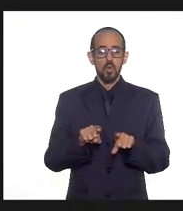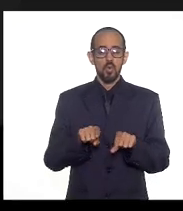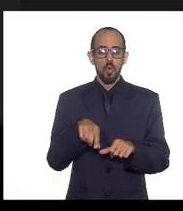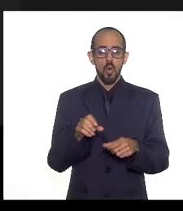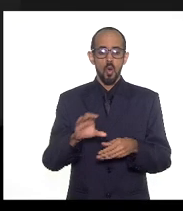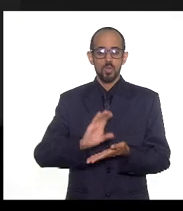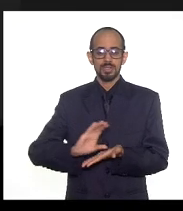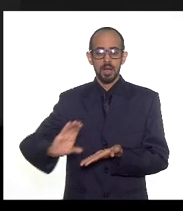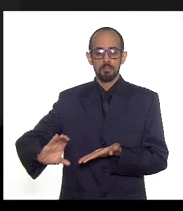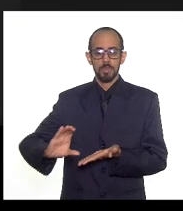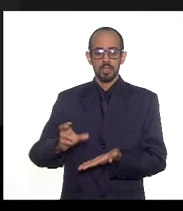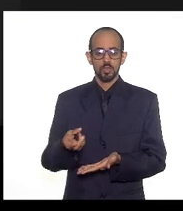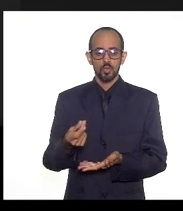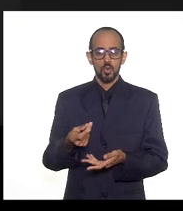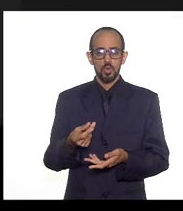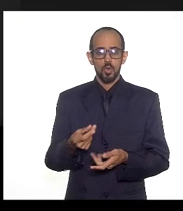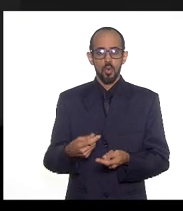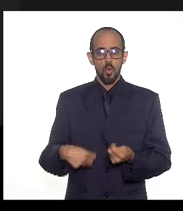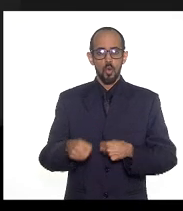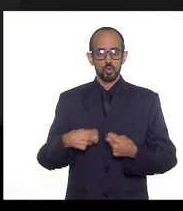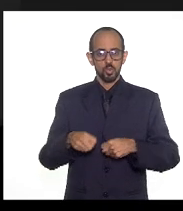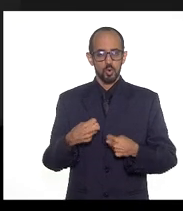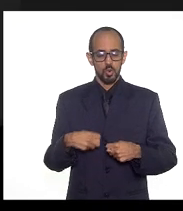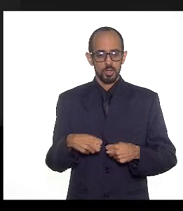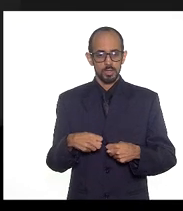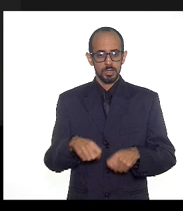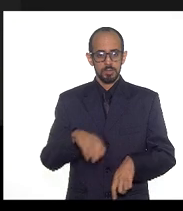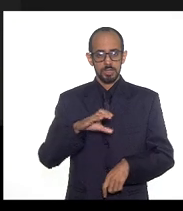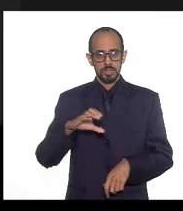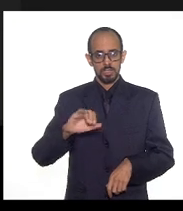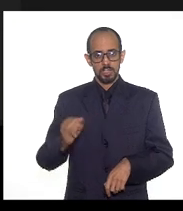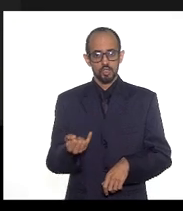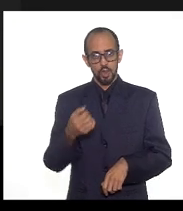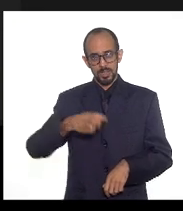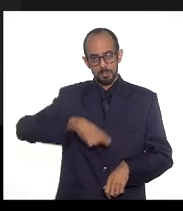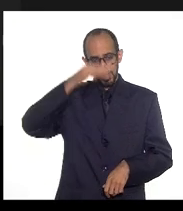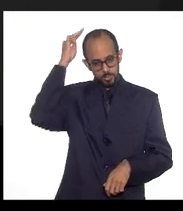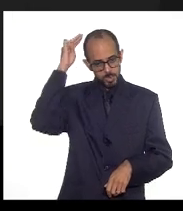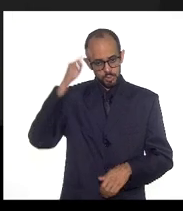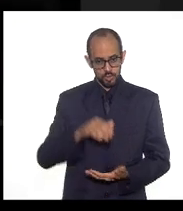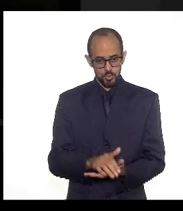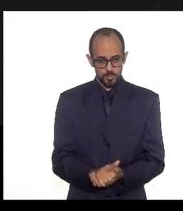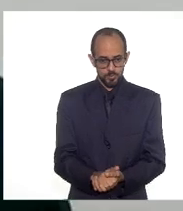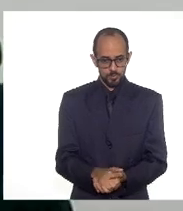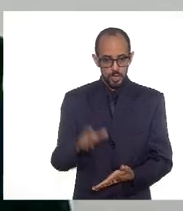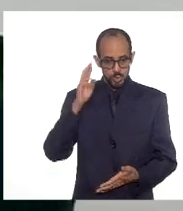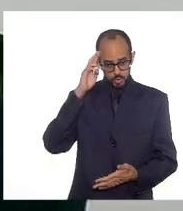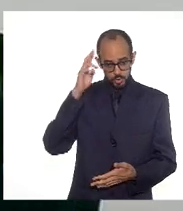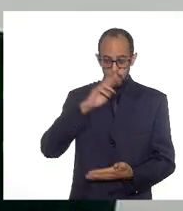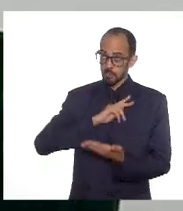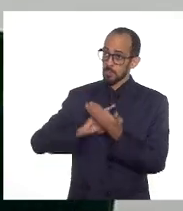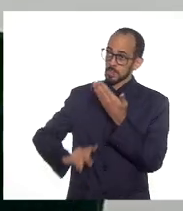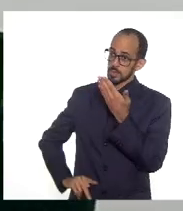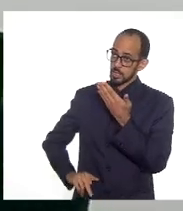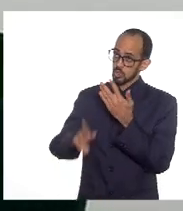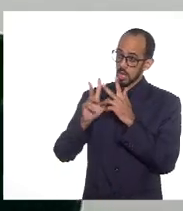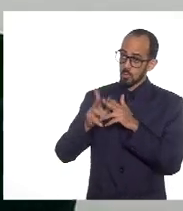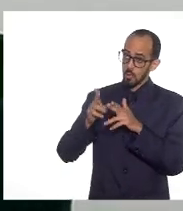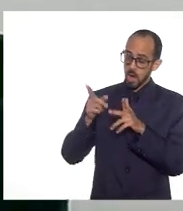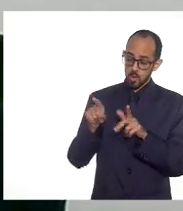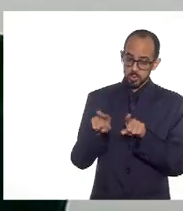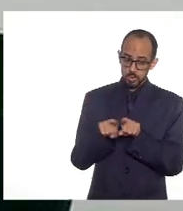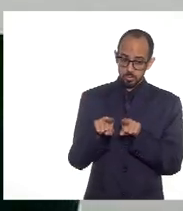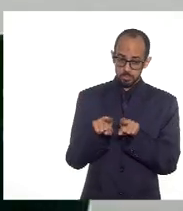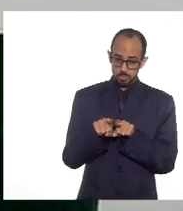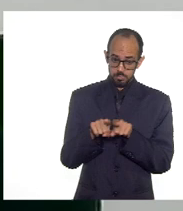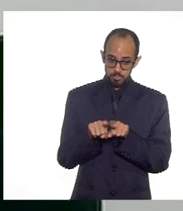Financeira e Controle. Permitir parecer pela CCJ, deputado Márcio Pacheco. Senhor presidente, no mesmo encaminhamento que fiz, eu quero